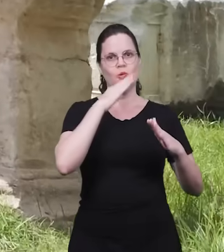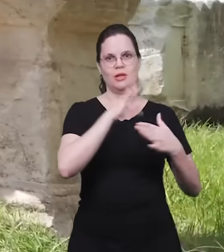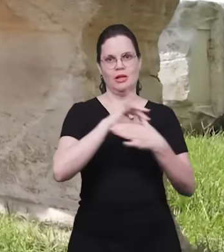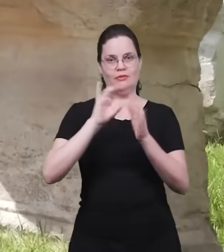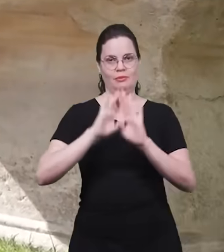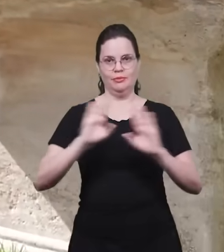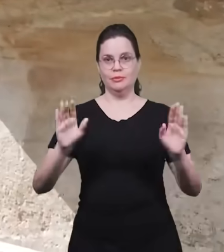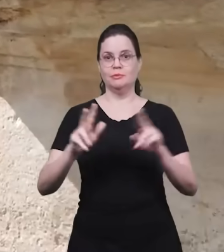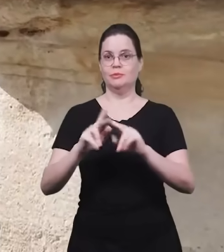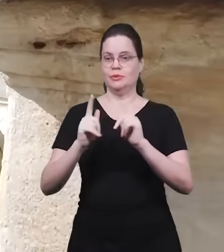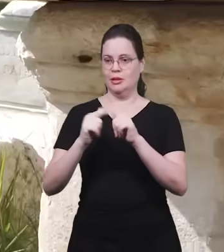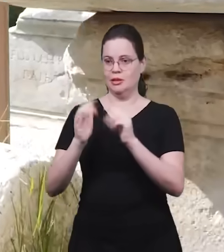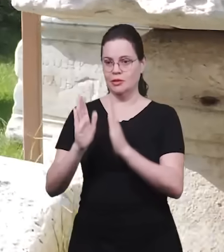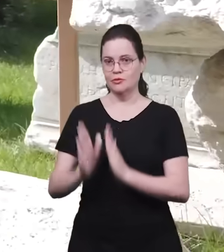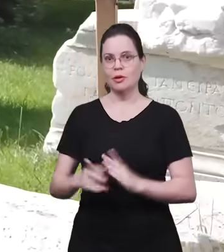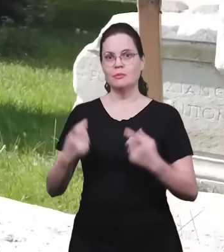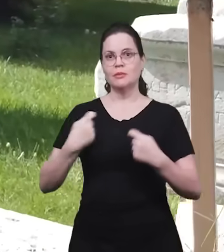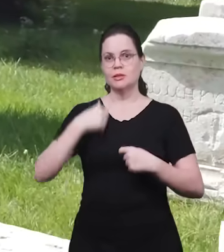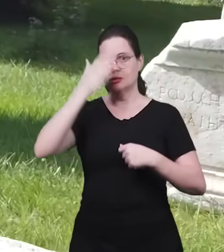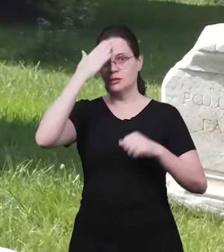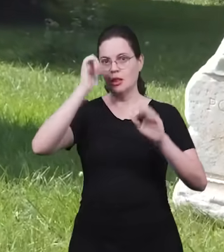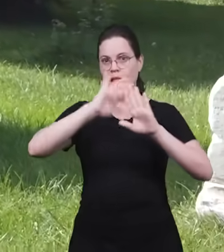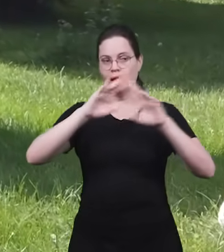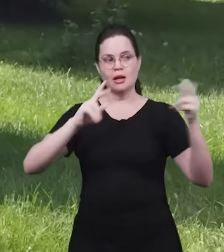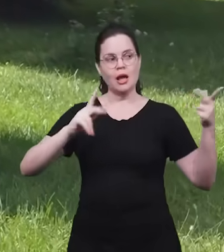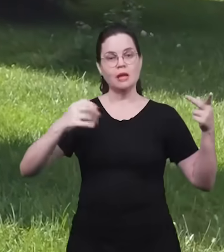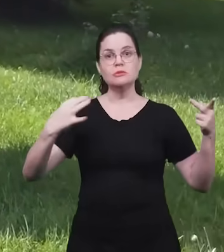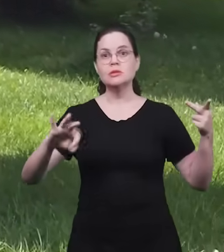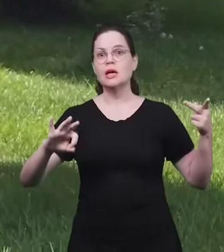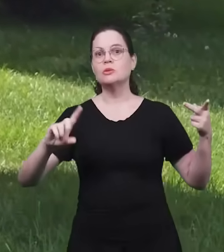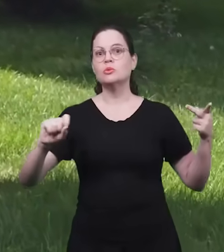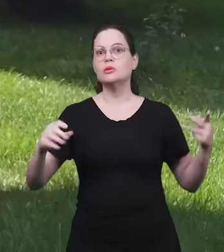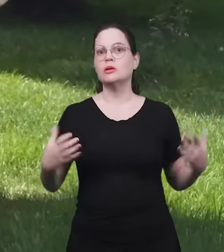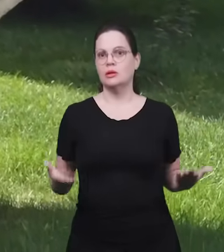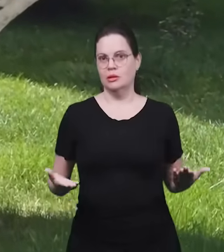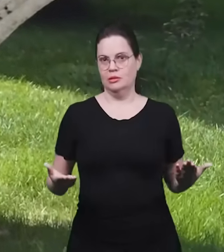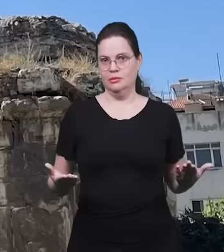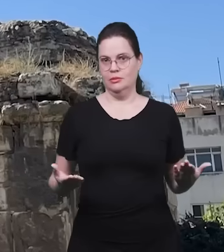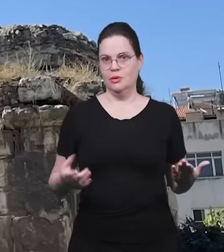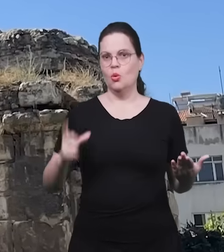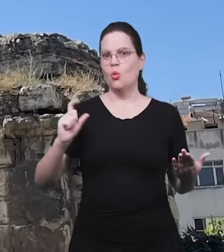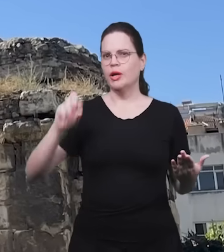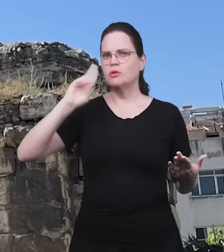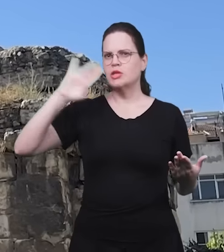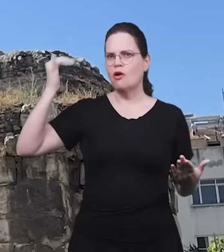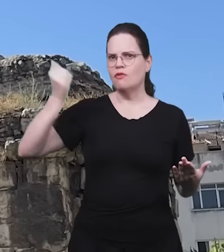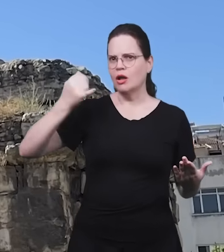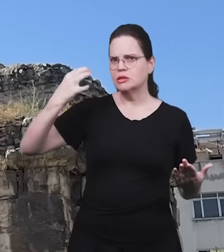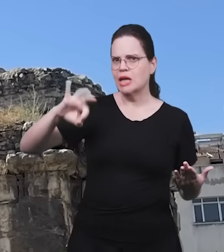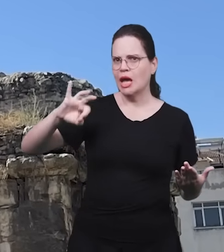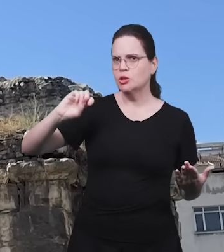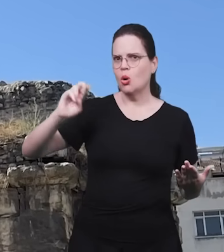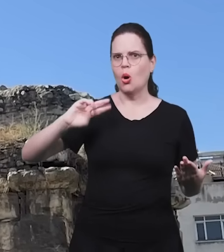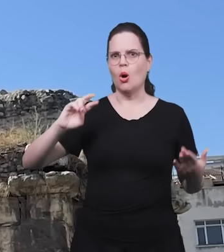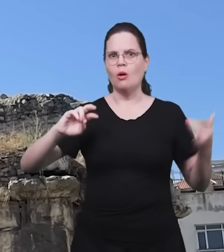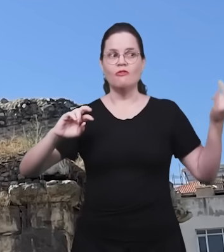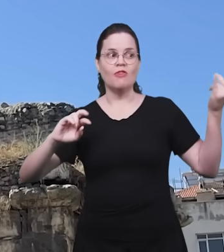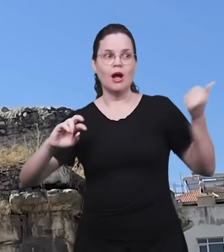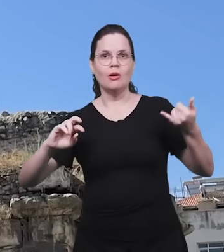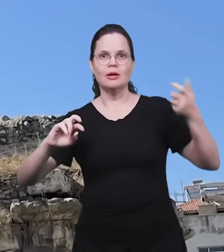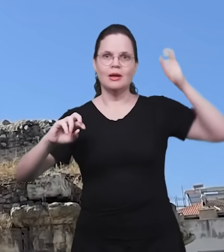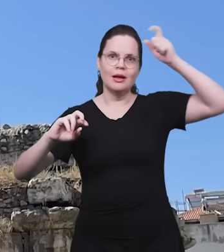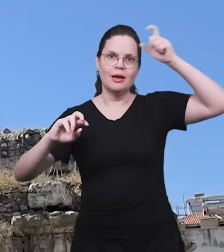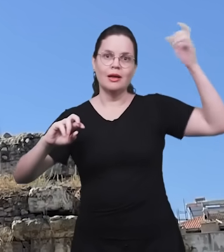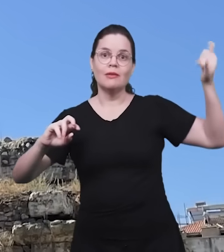isso que a igreja fiel, ela precisa discernir pelo Espírito Santo aquilo que é a voz do Senhor. A verdade relativa,